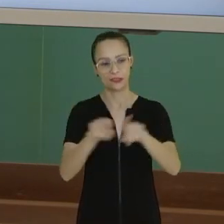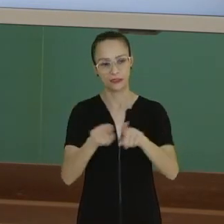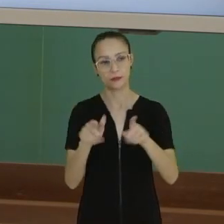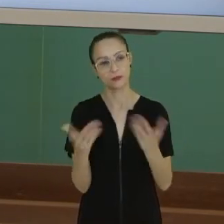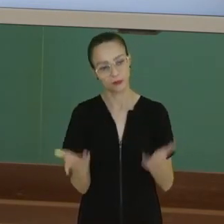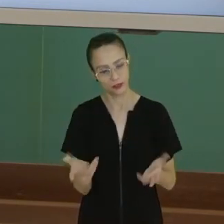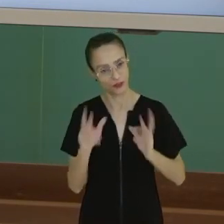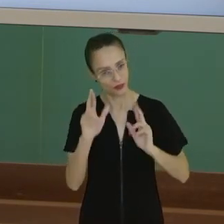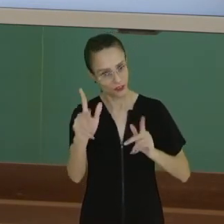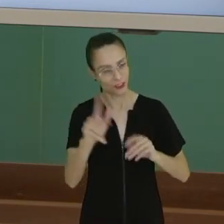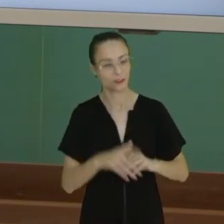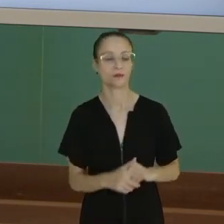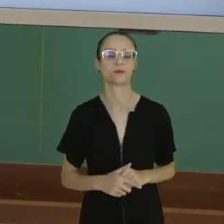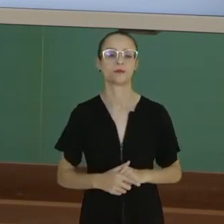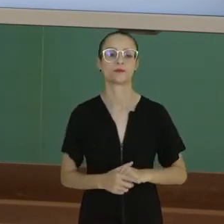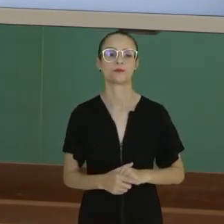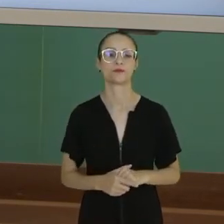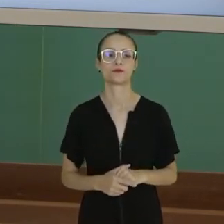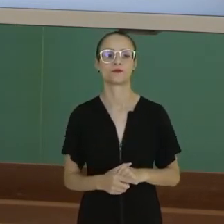essa diferença.